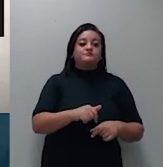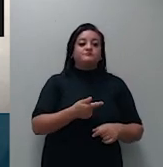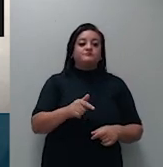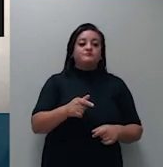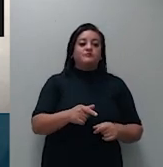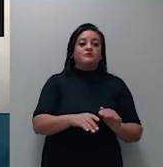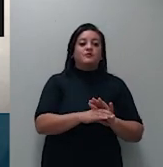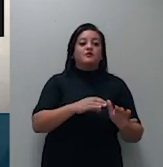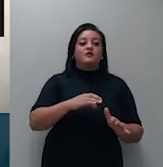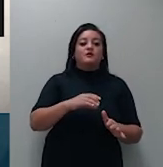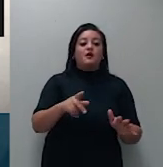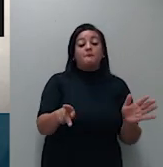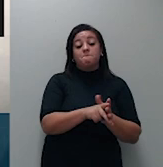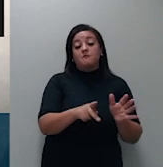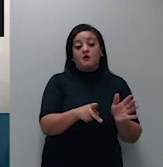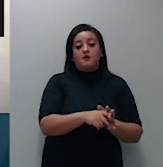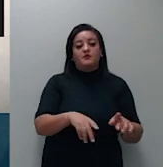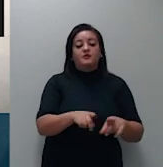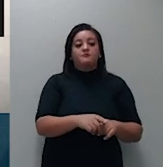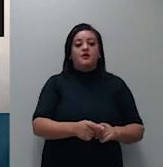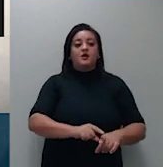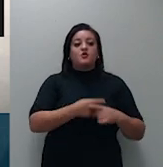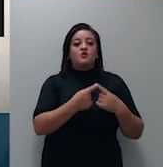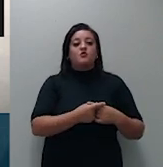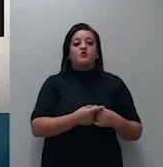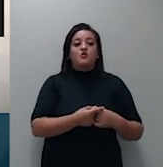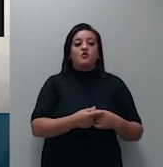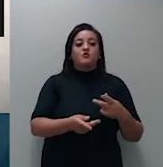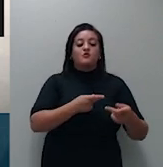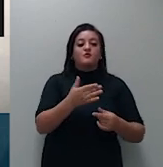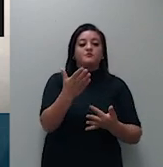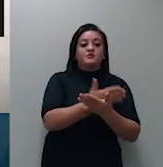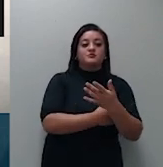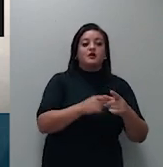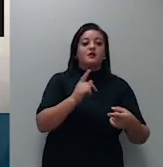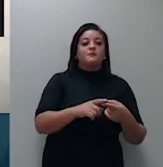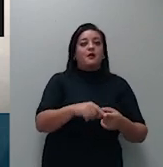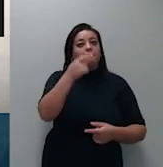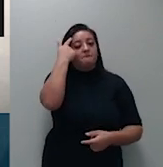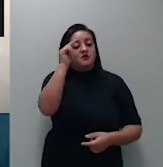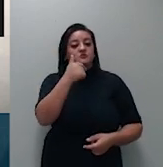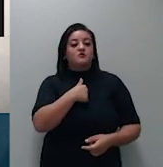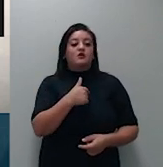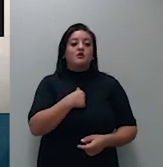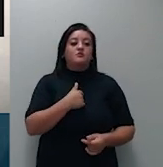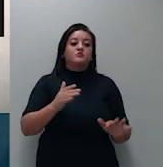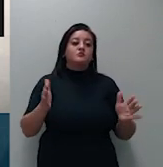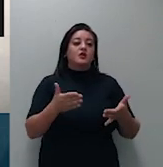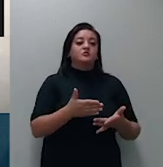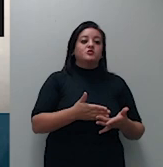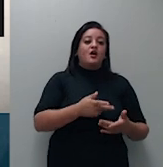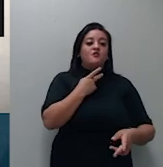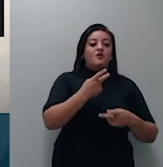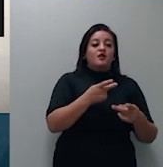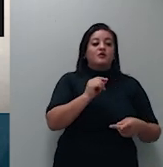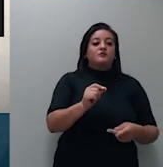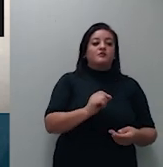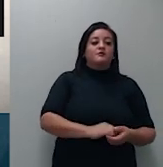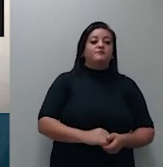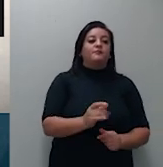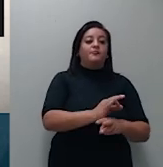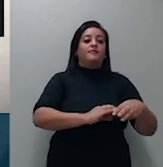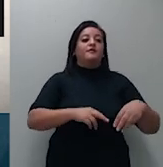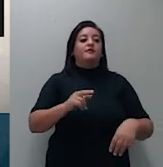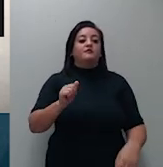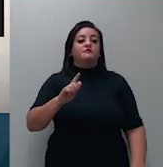aquele da Classe A que pertence contra ele se reclama para inscrição porque penso eu já ia